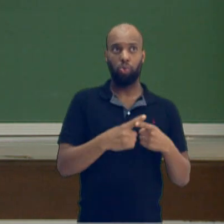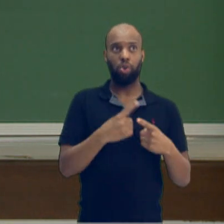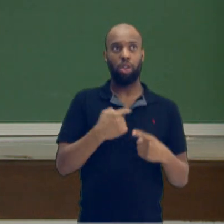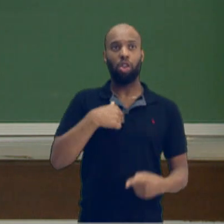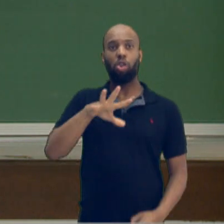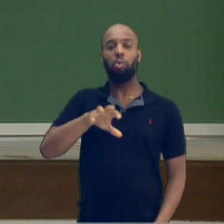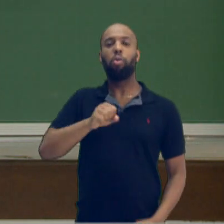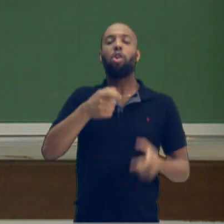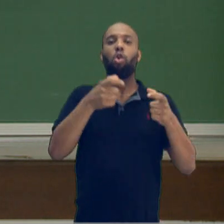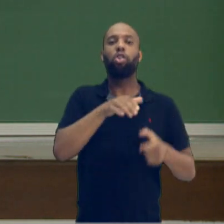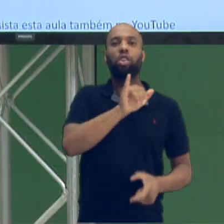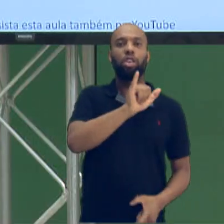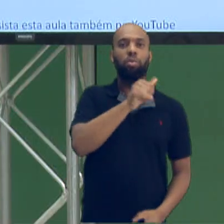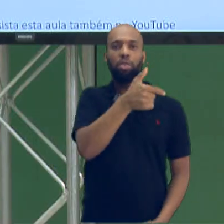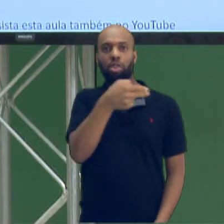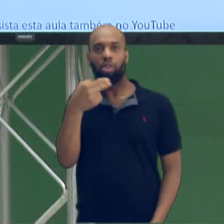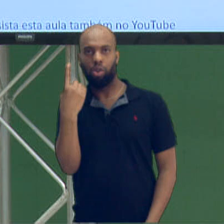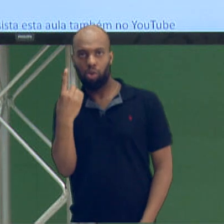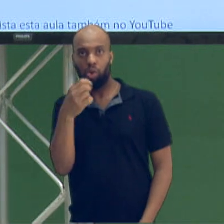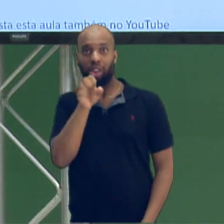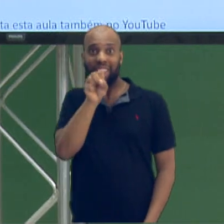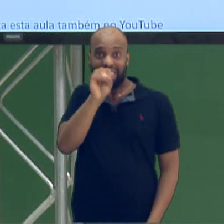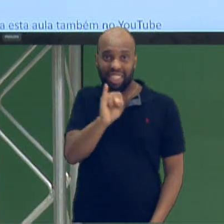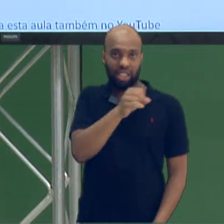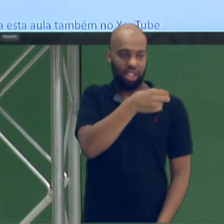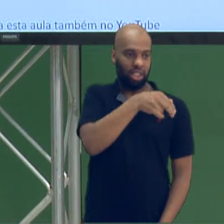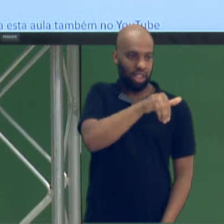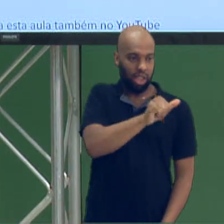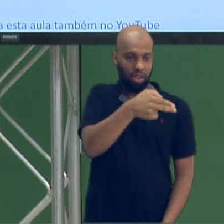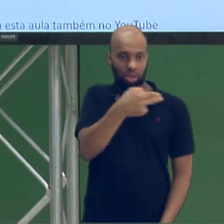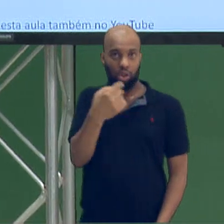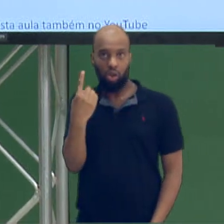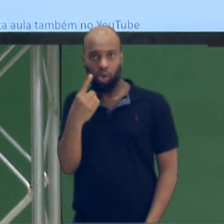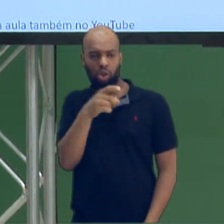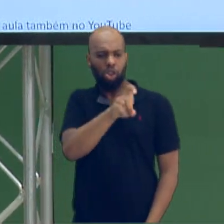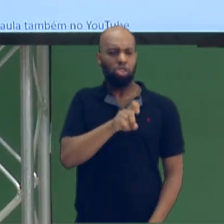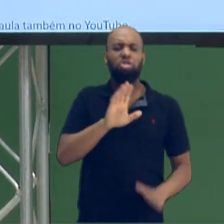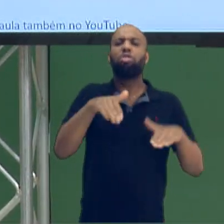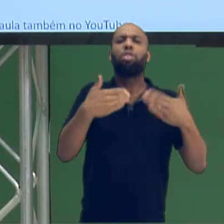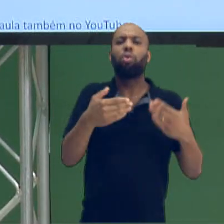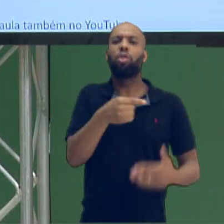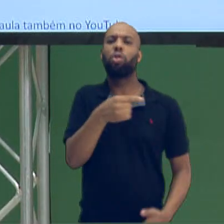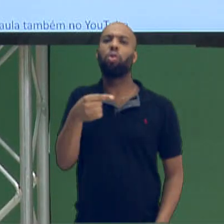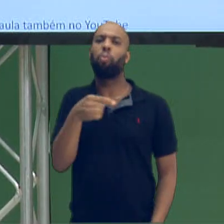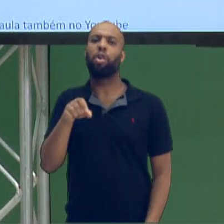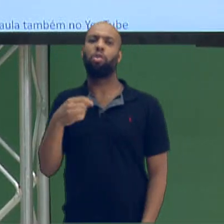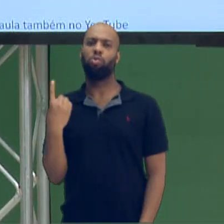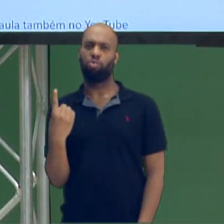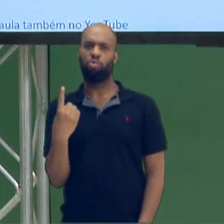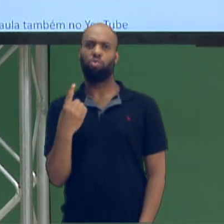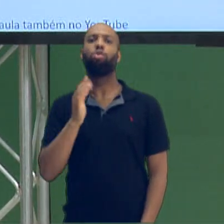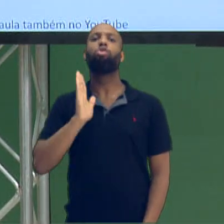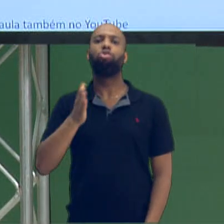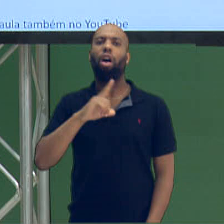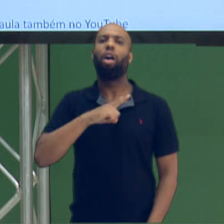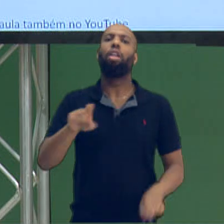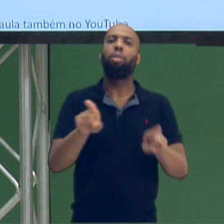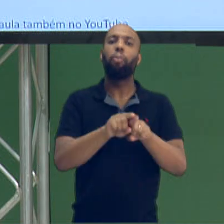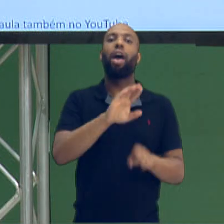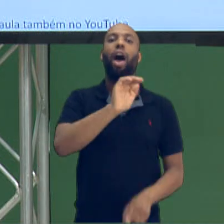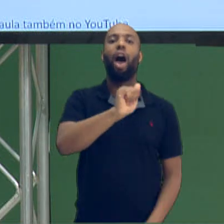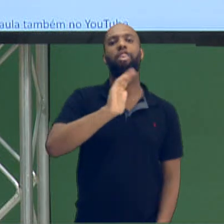o y valia 1, tá certo? Quando o y vale 1, quanto vale o x? Menos 1. Já tenho o valor do a que a gente acabou